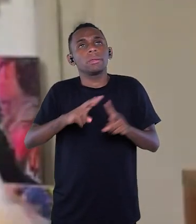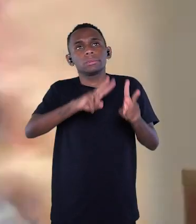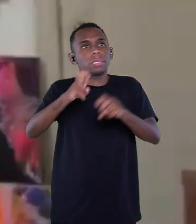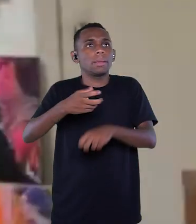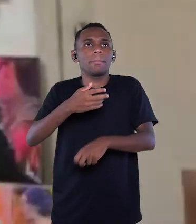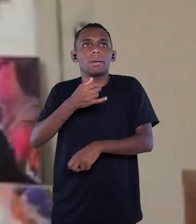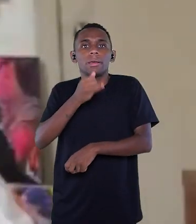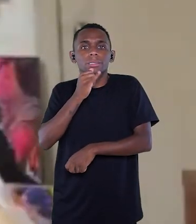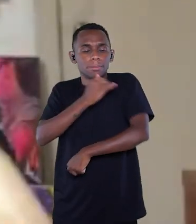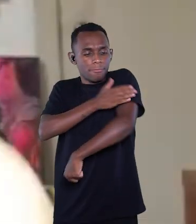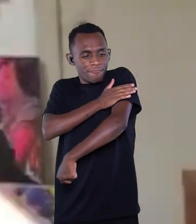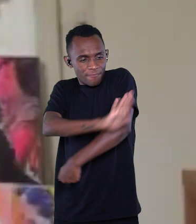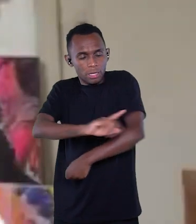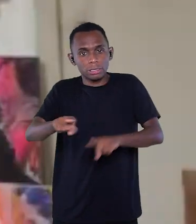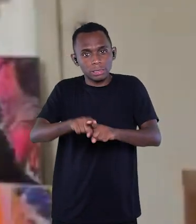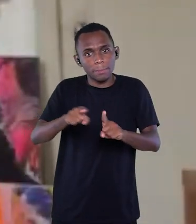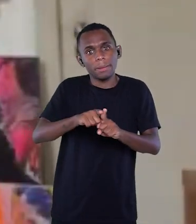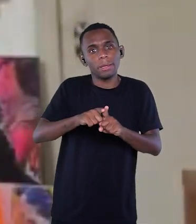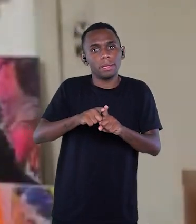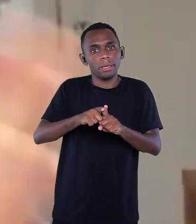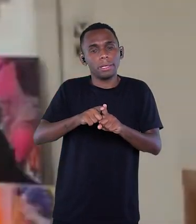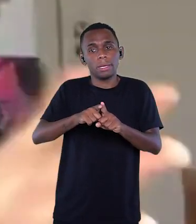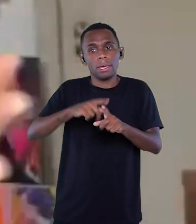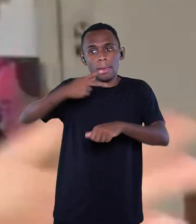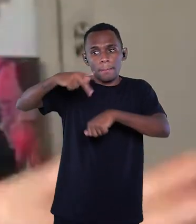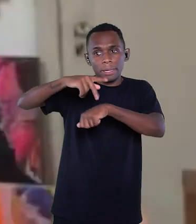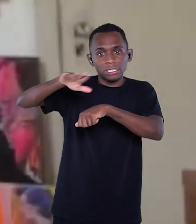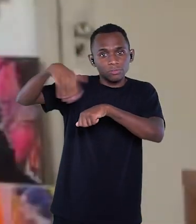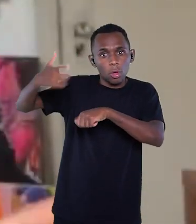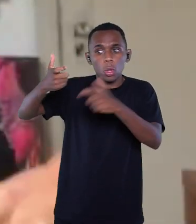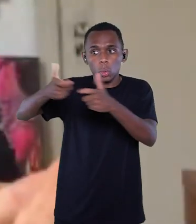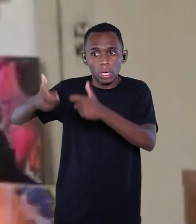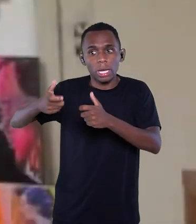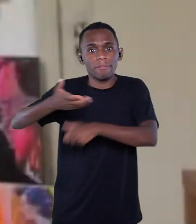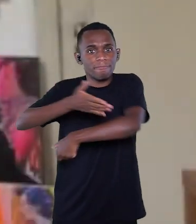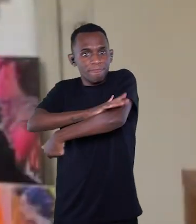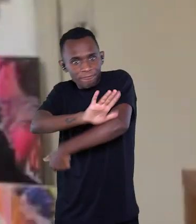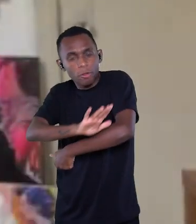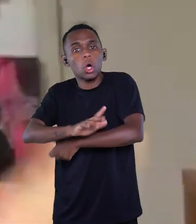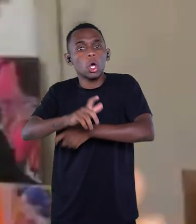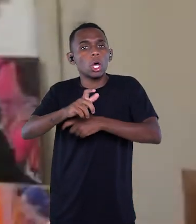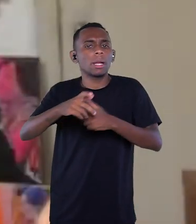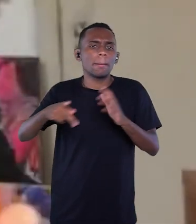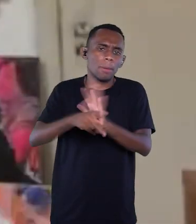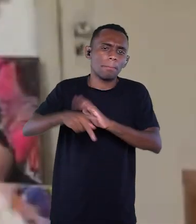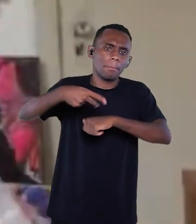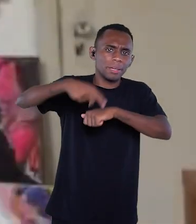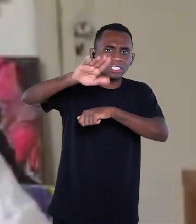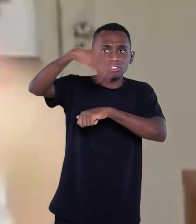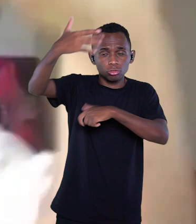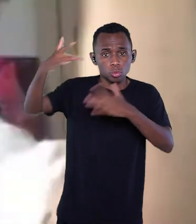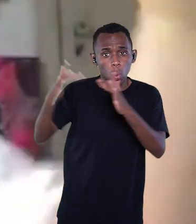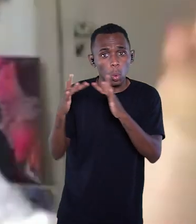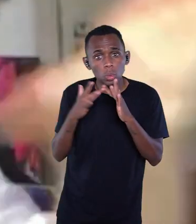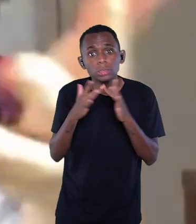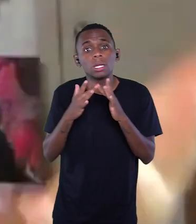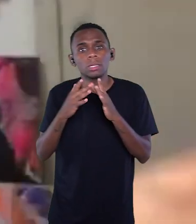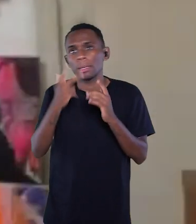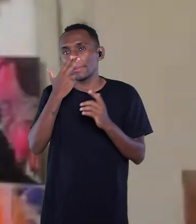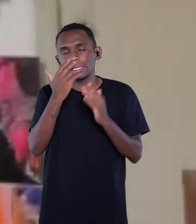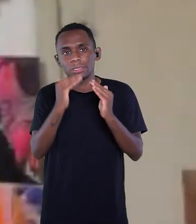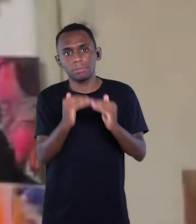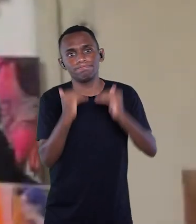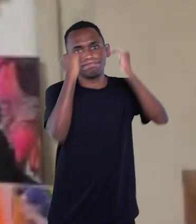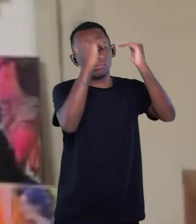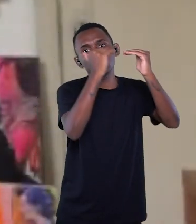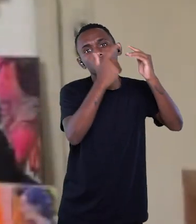né? A xenofobia, todas essas diferenciações entre nações e pessoas que estão numa categoria superior